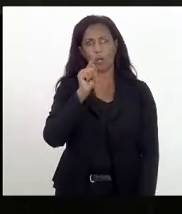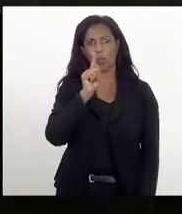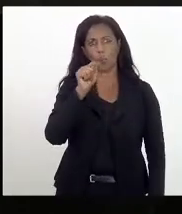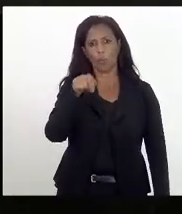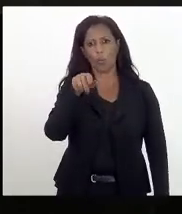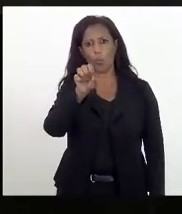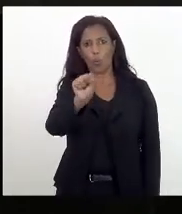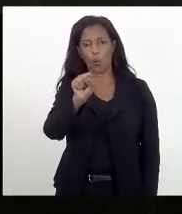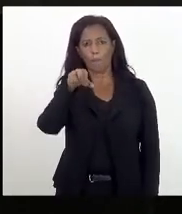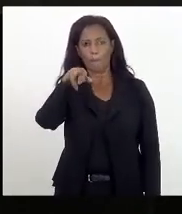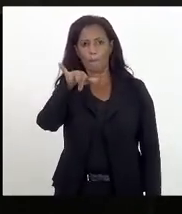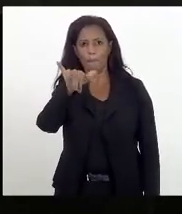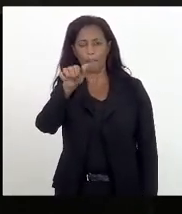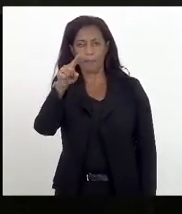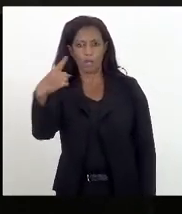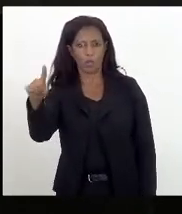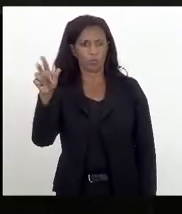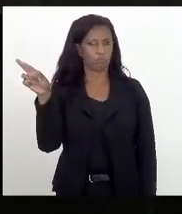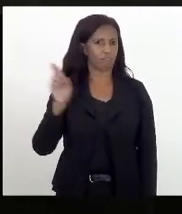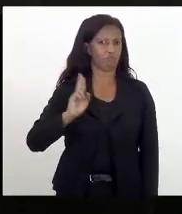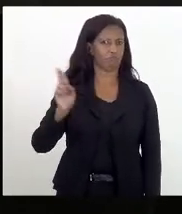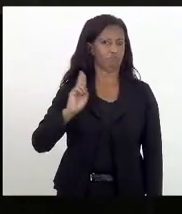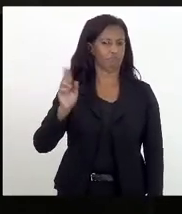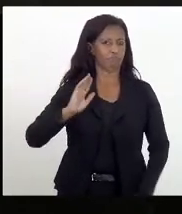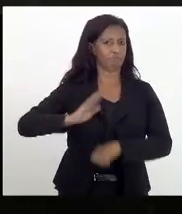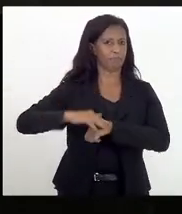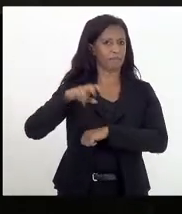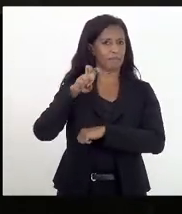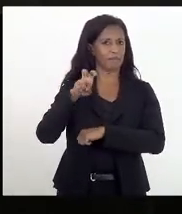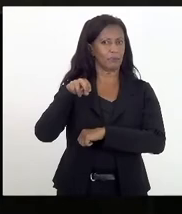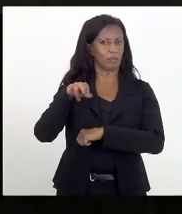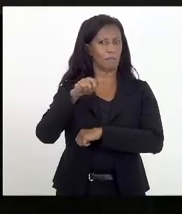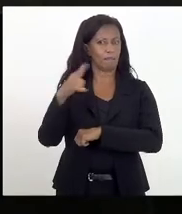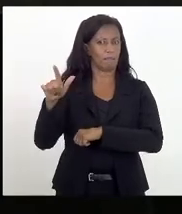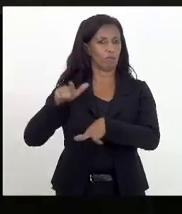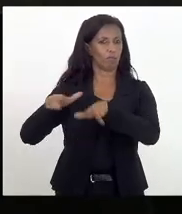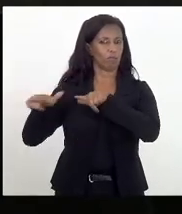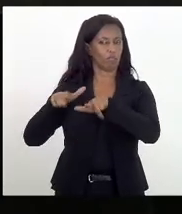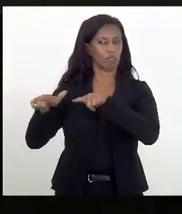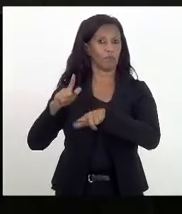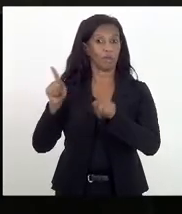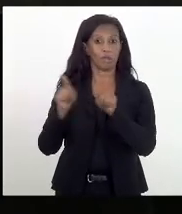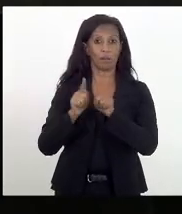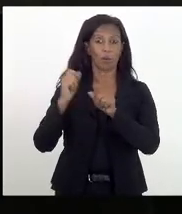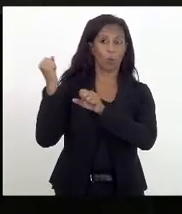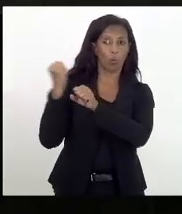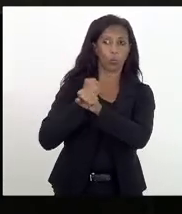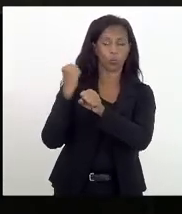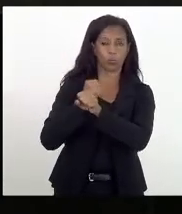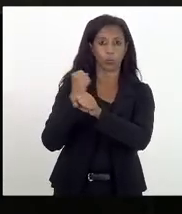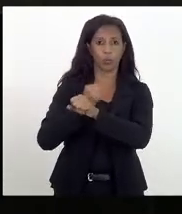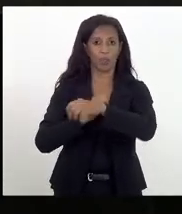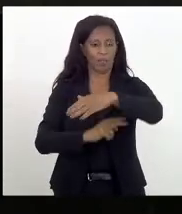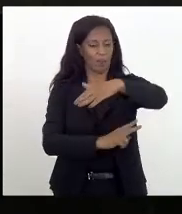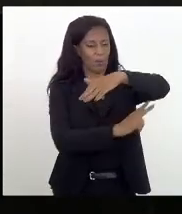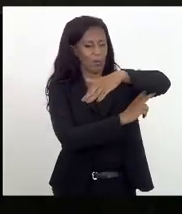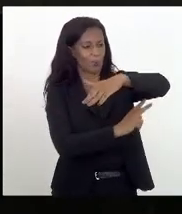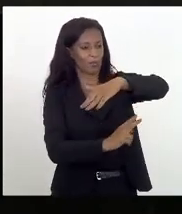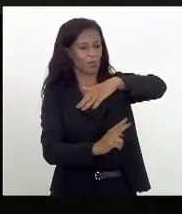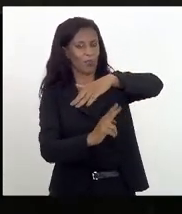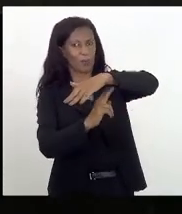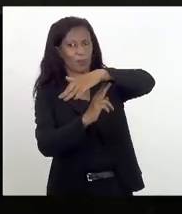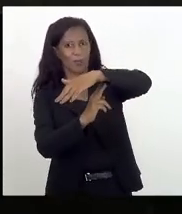geração de 5.800 empregos a uma política importante A Construção e Reforma de Pontes e viadutos